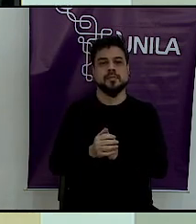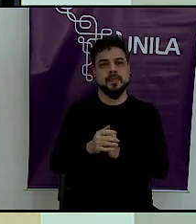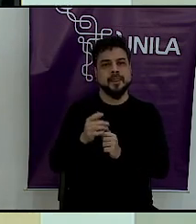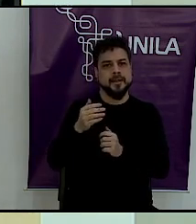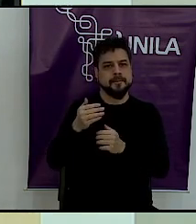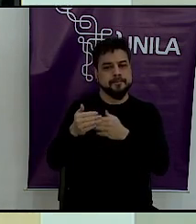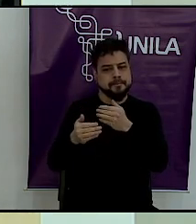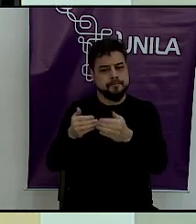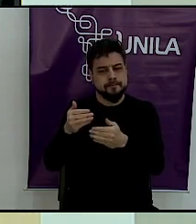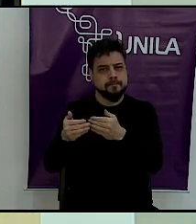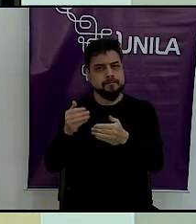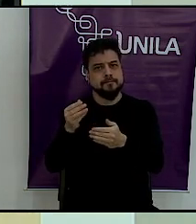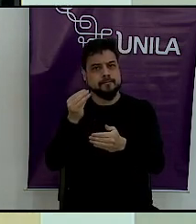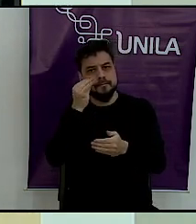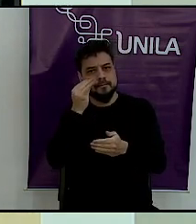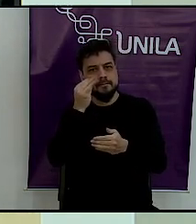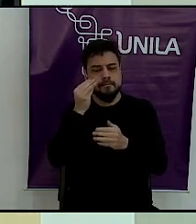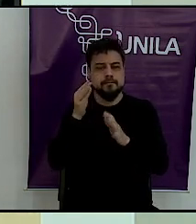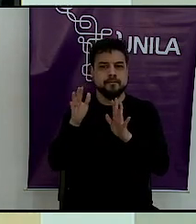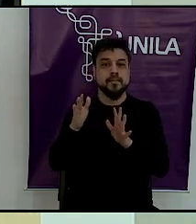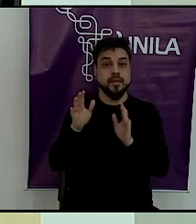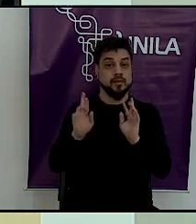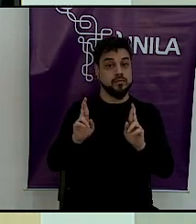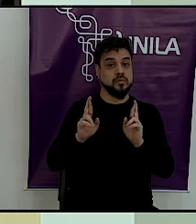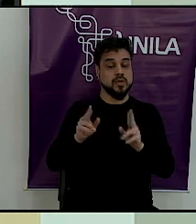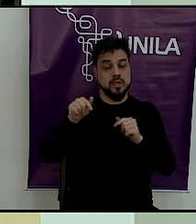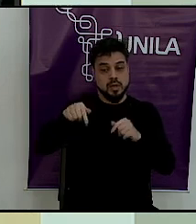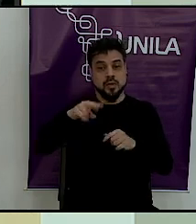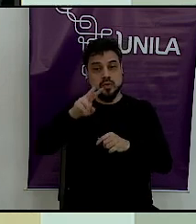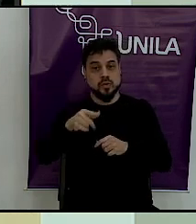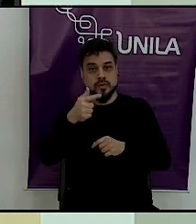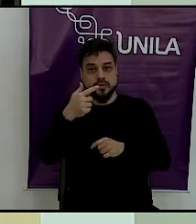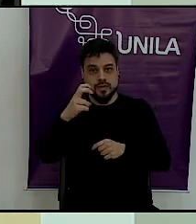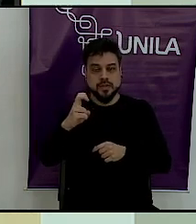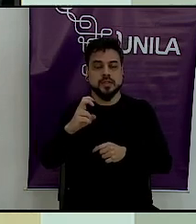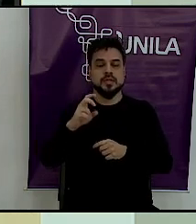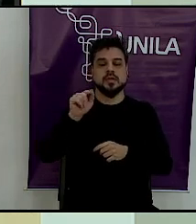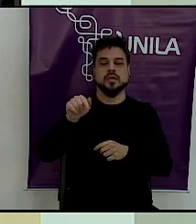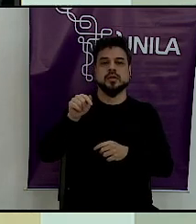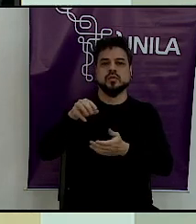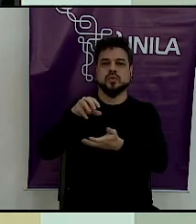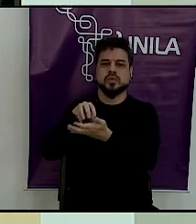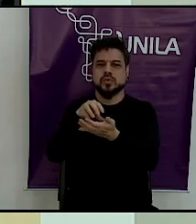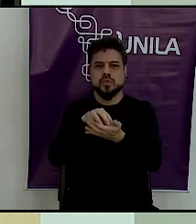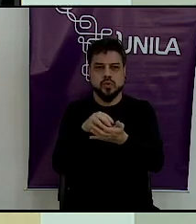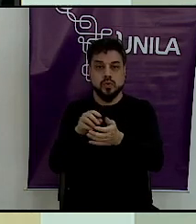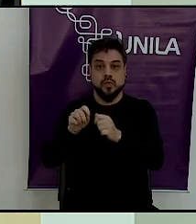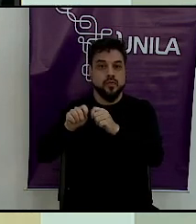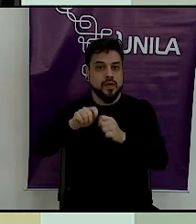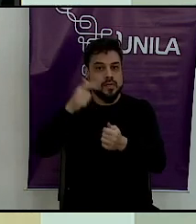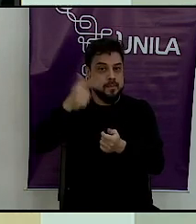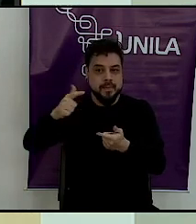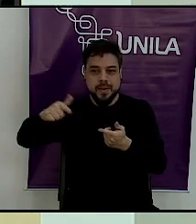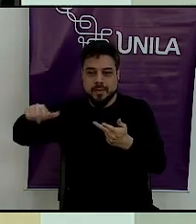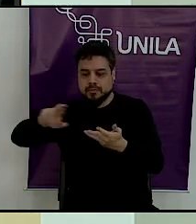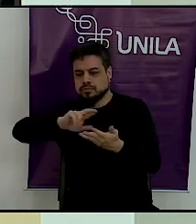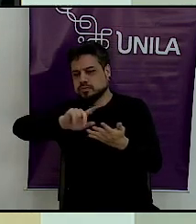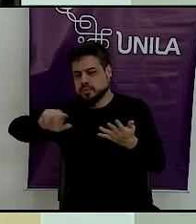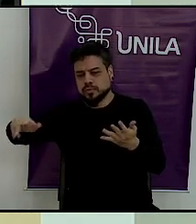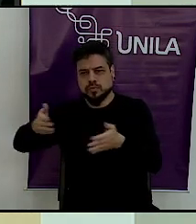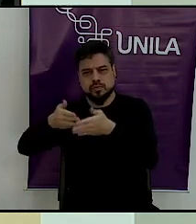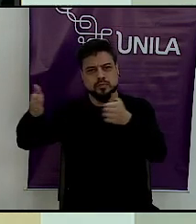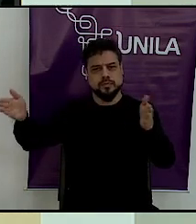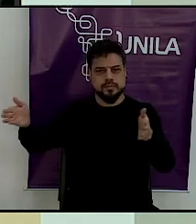muito tímido, né? Esperamos até que no ano de 2025 os institutos ampliem as suas ações e atividades em outras